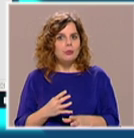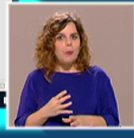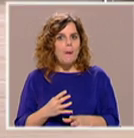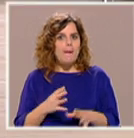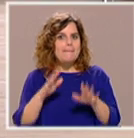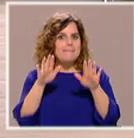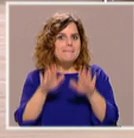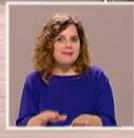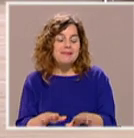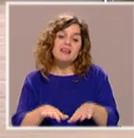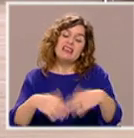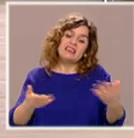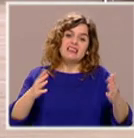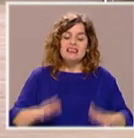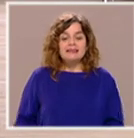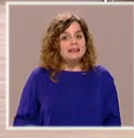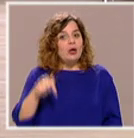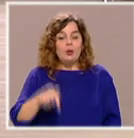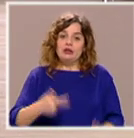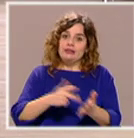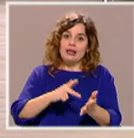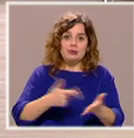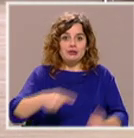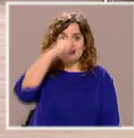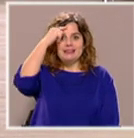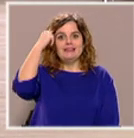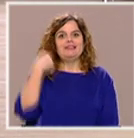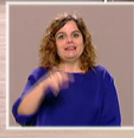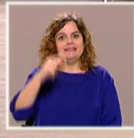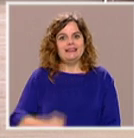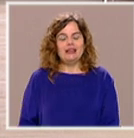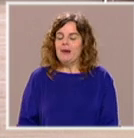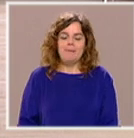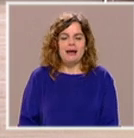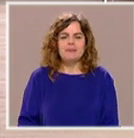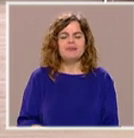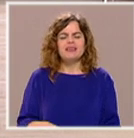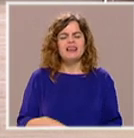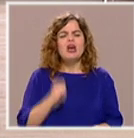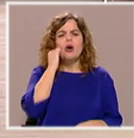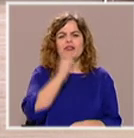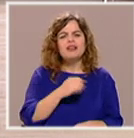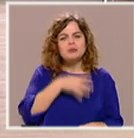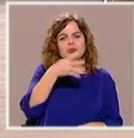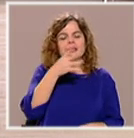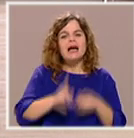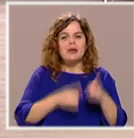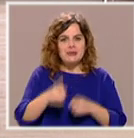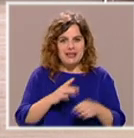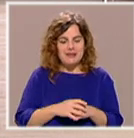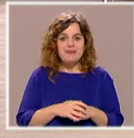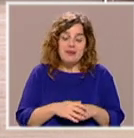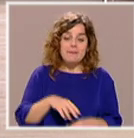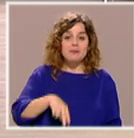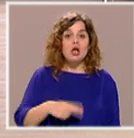Pelos vistos, hoje a tecnologia está contra nós. Então, o vídeo, no entanto, o que é que o vídeo estava a explicar? Explicava então que parte desses nutrientes